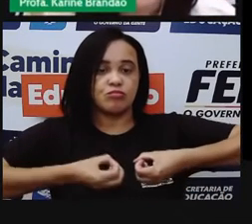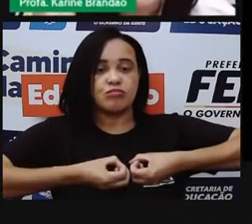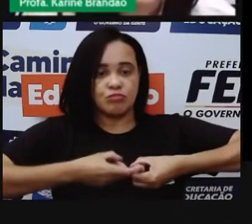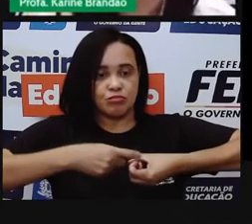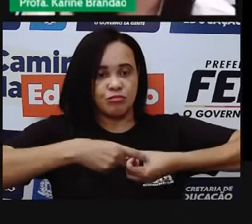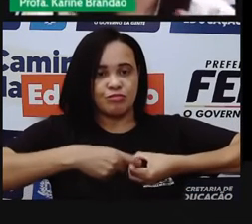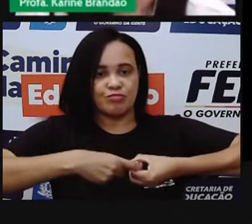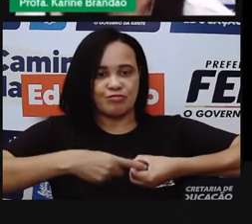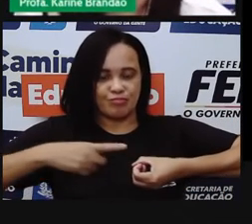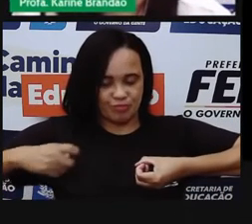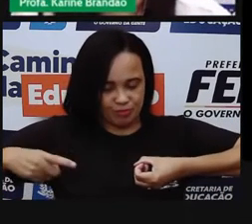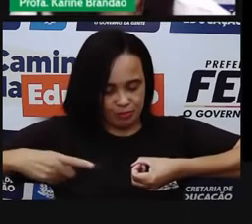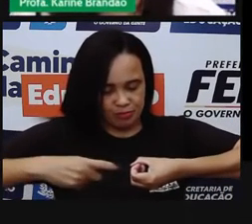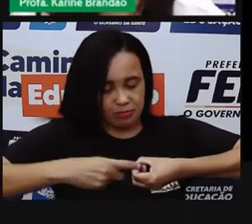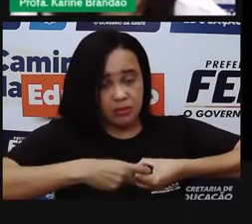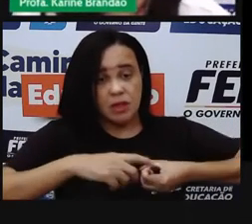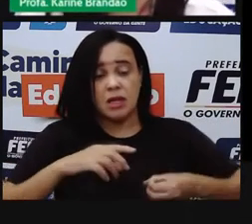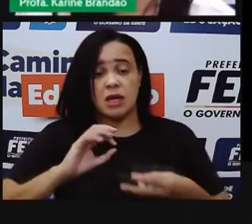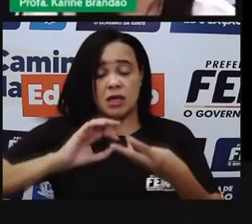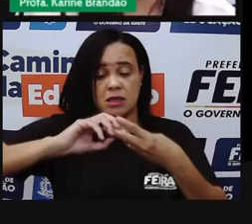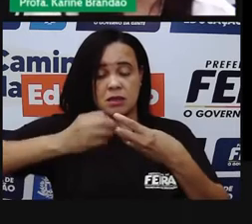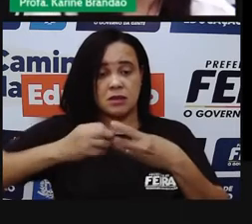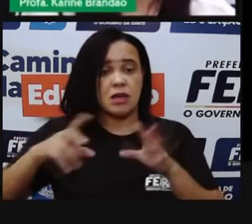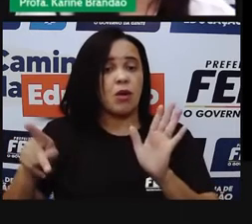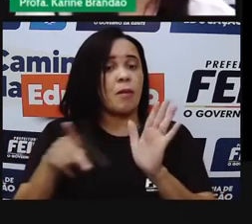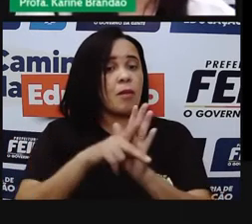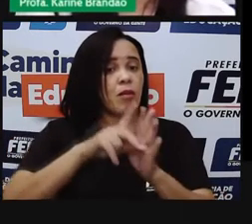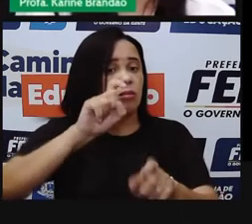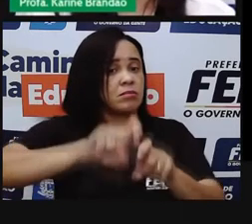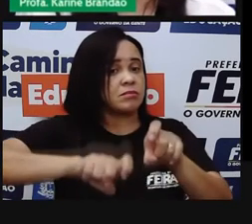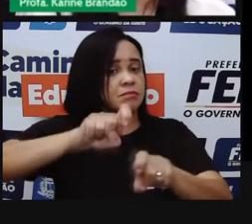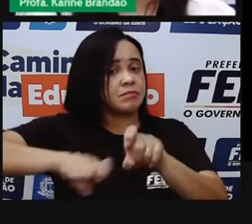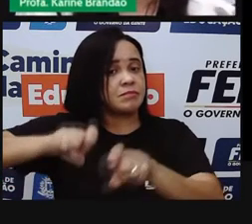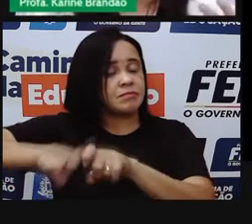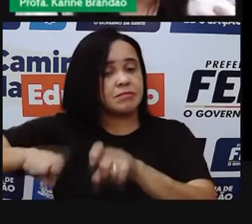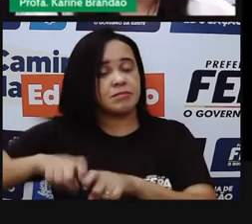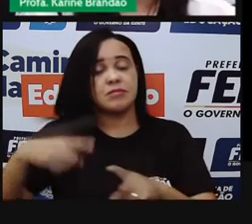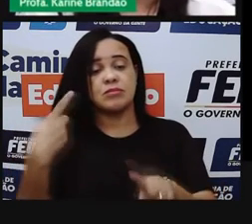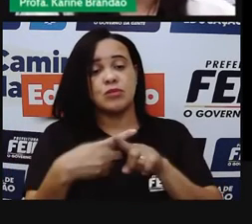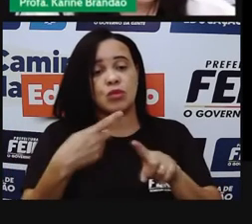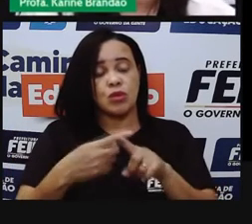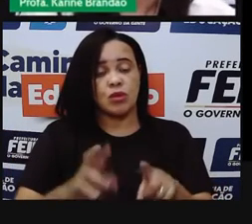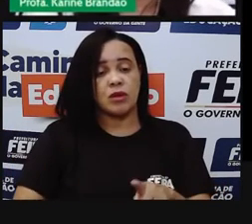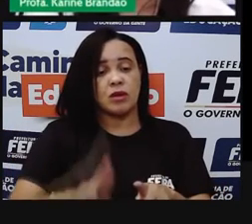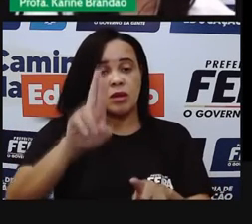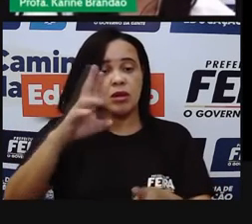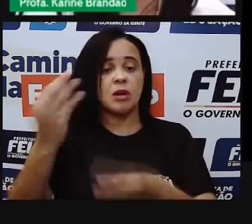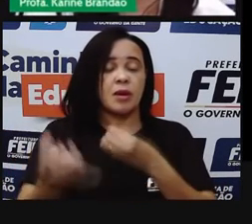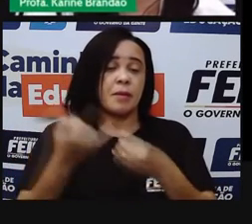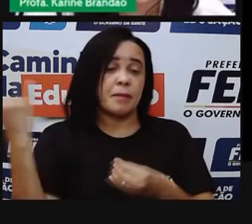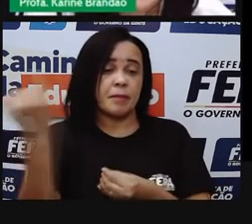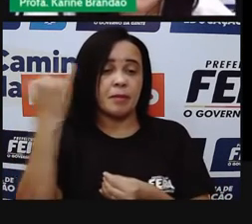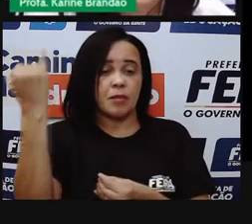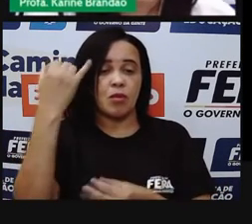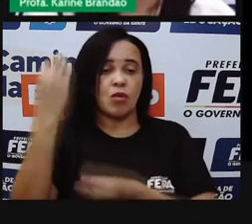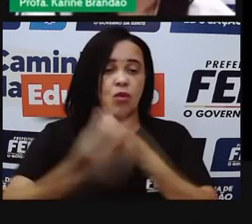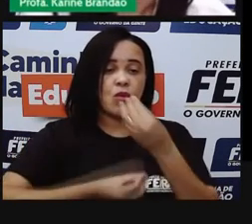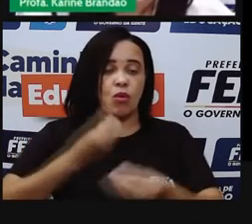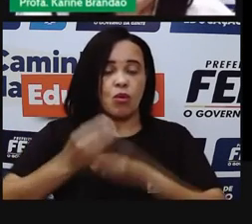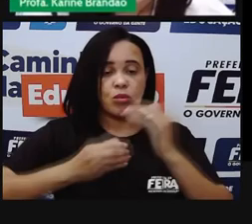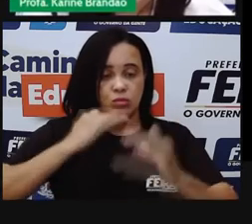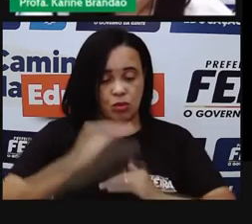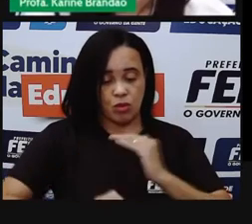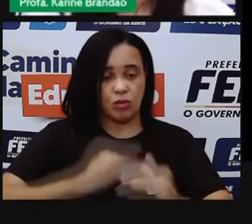Sim, são células. São células sexuais. Por quê? Porque elas vão ser importantes no processo